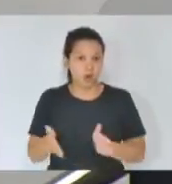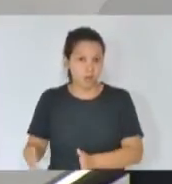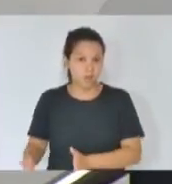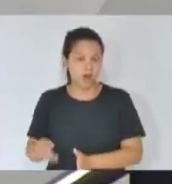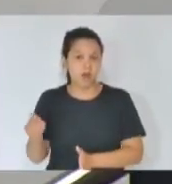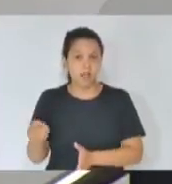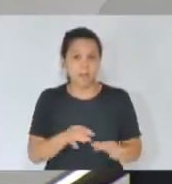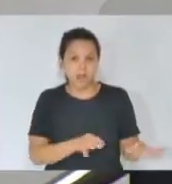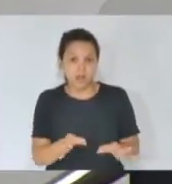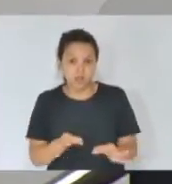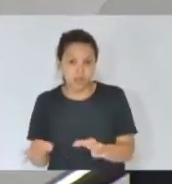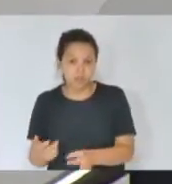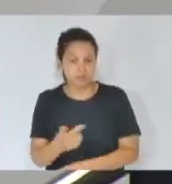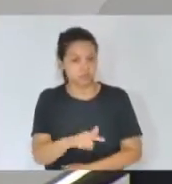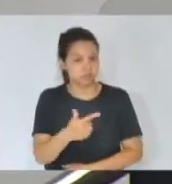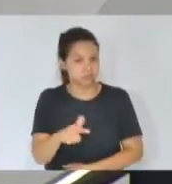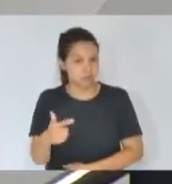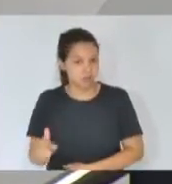planejamento. O governo não tem